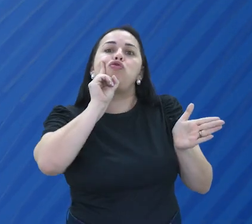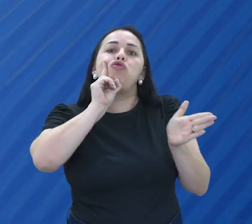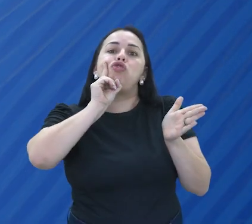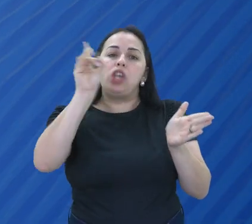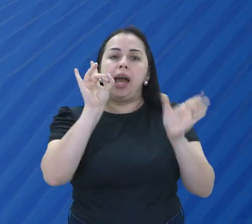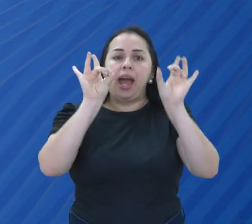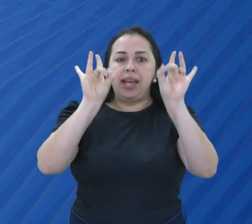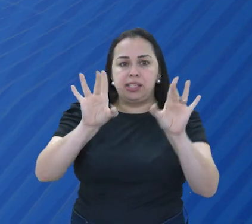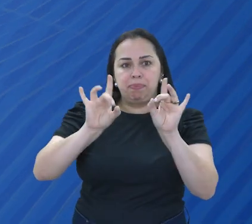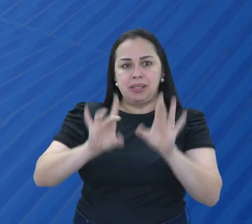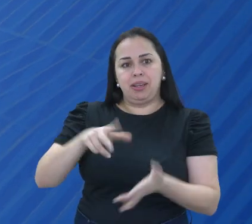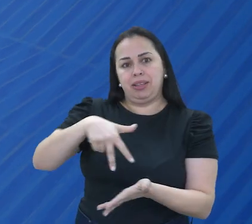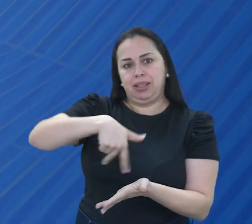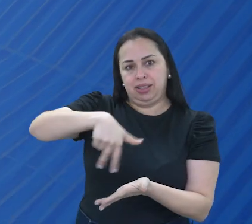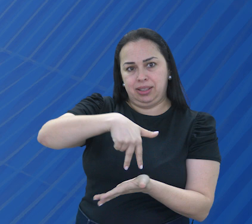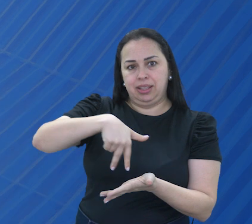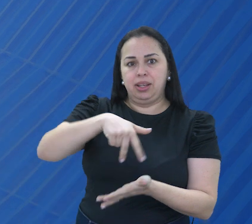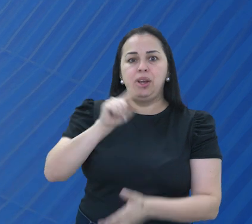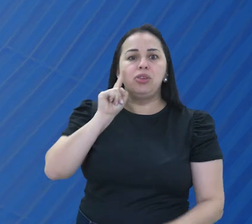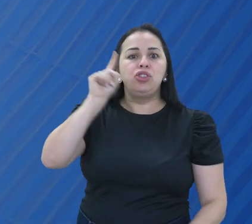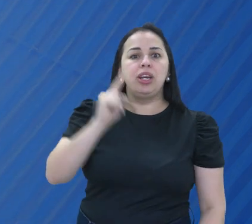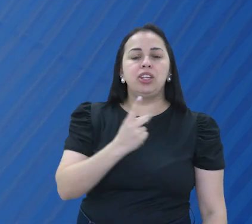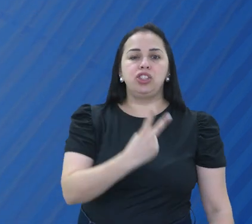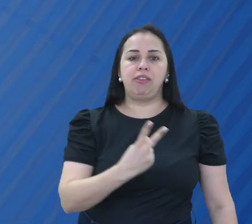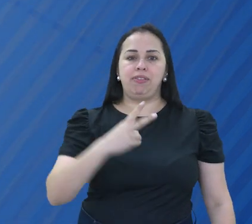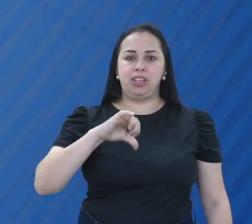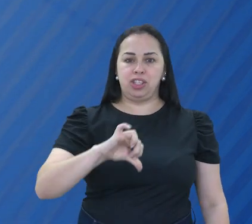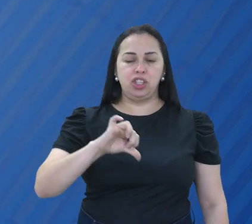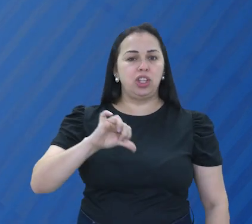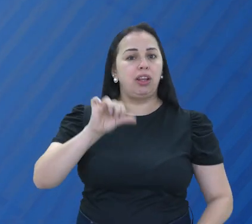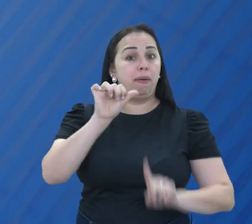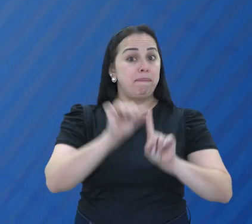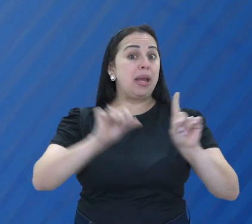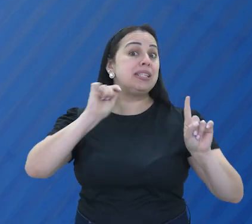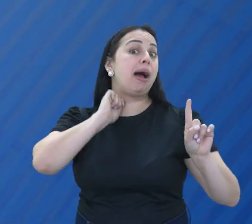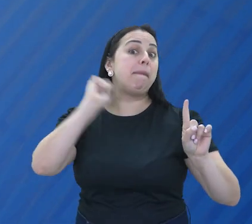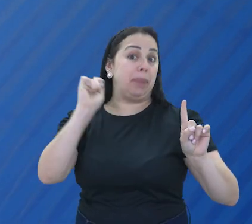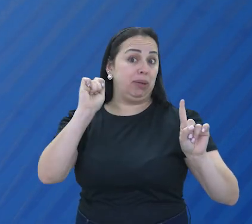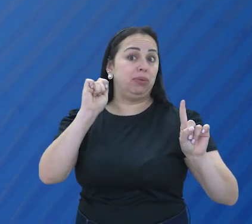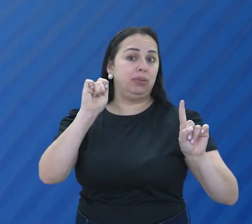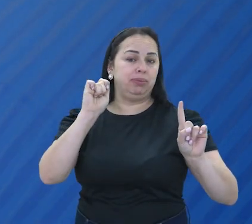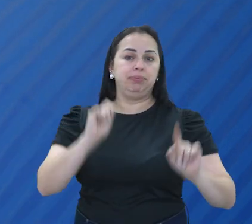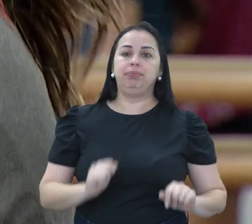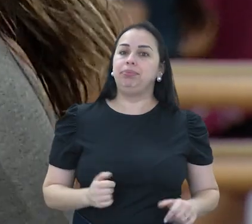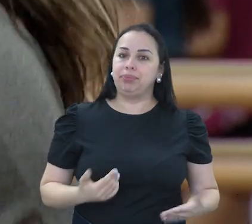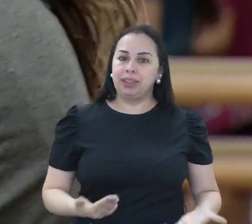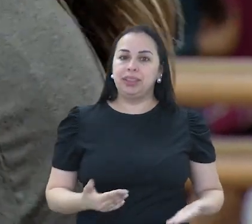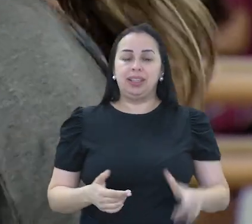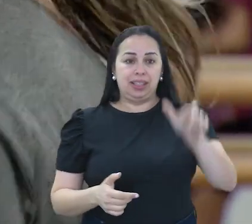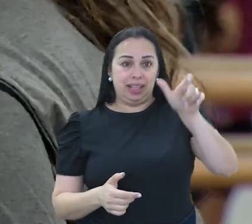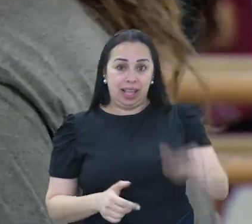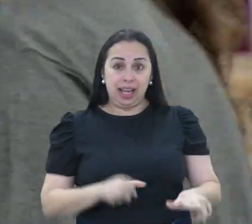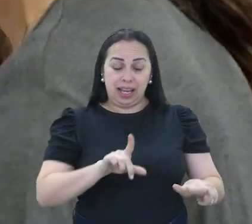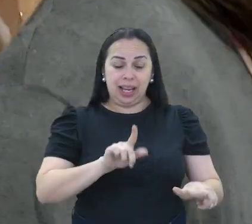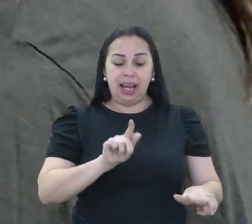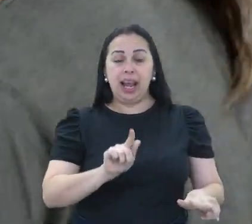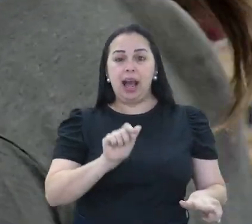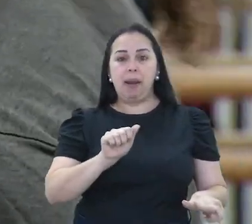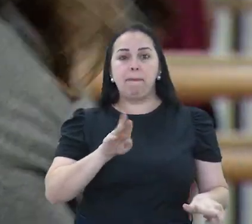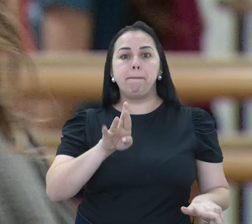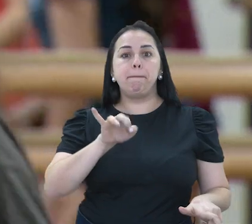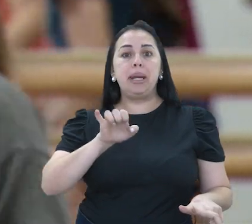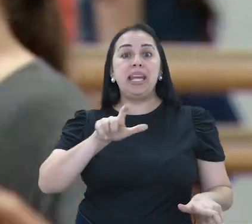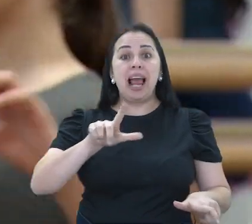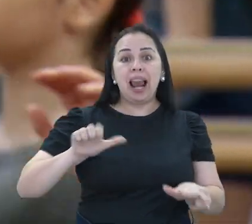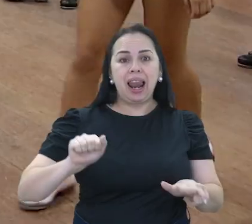do município o Dia da Dança. A data passa a ser comemorada no dia 29 de abril. Gabriela, que é dona de uma